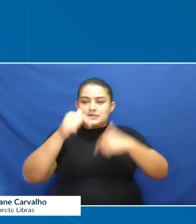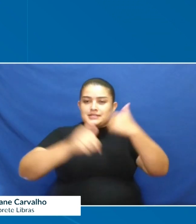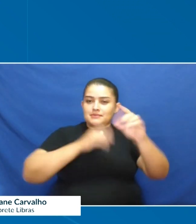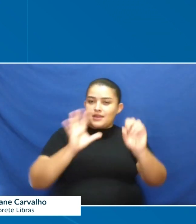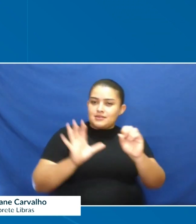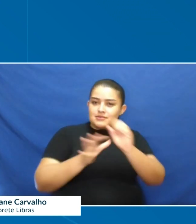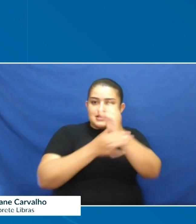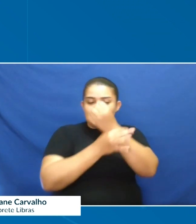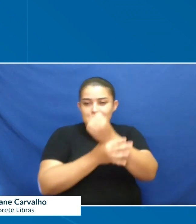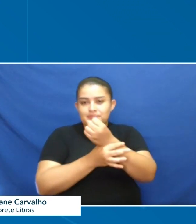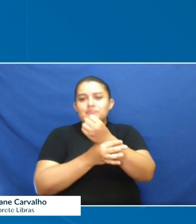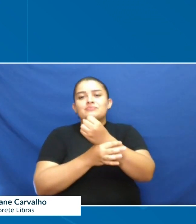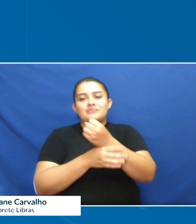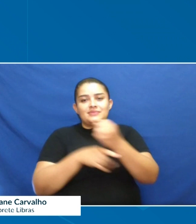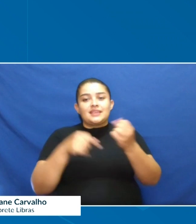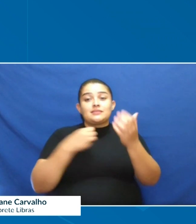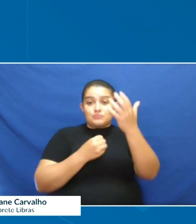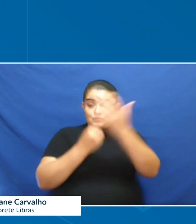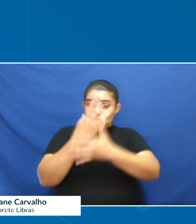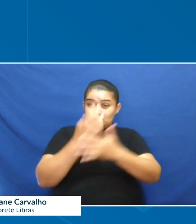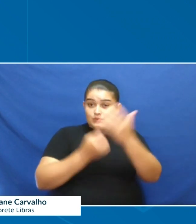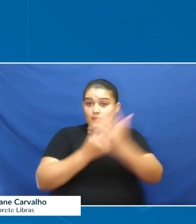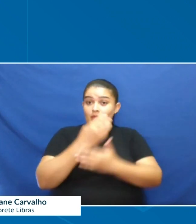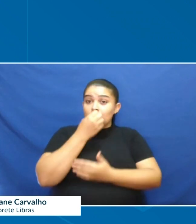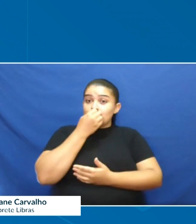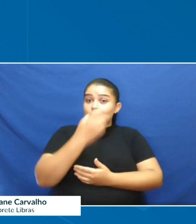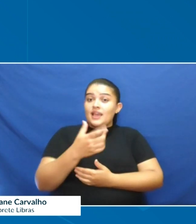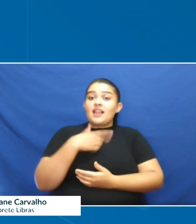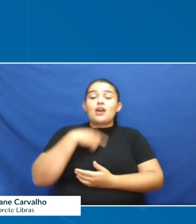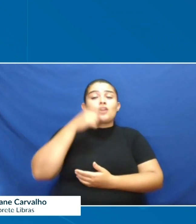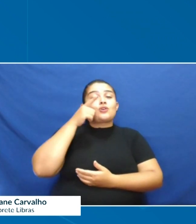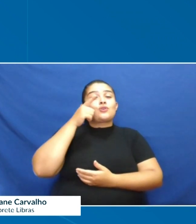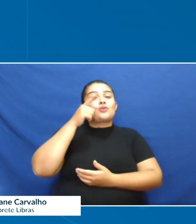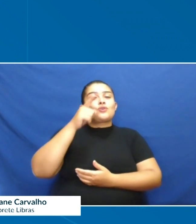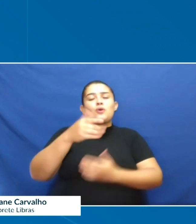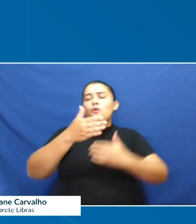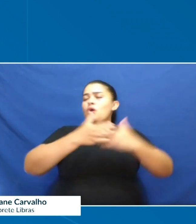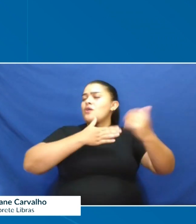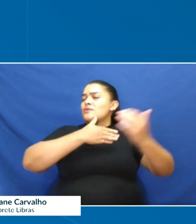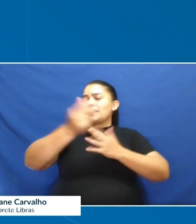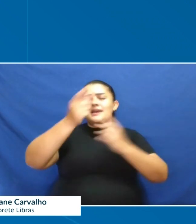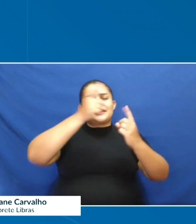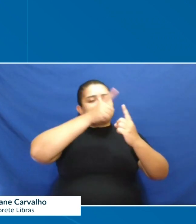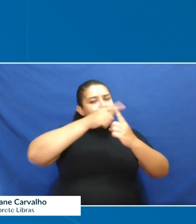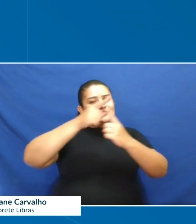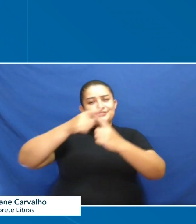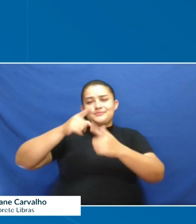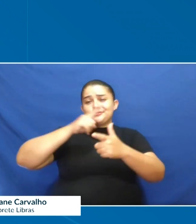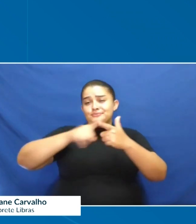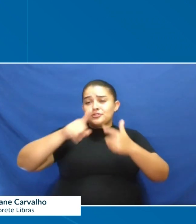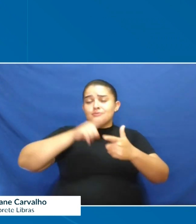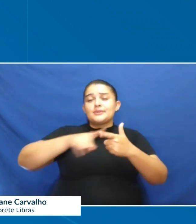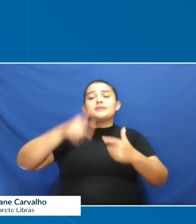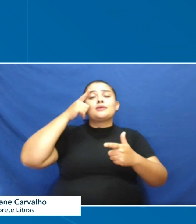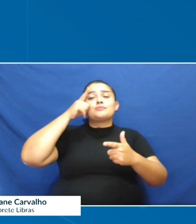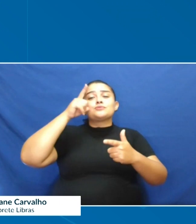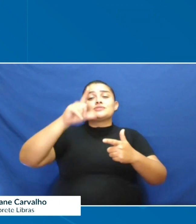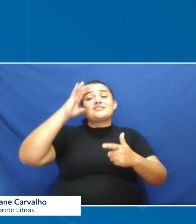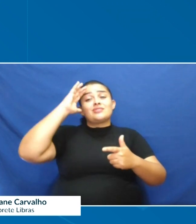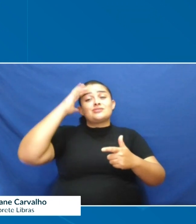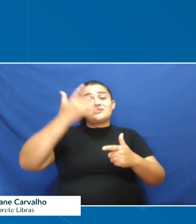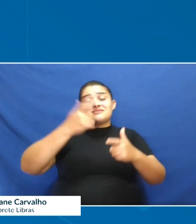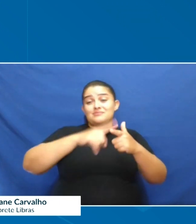processos, obtendo maior produtividade, elas conseguem superar melhor qualquer crise. Então, neste momento de